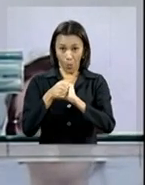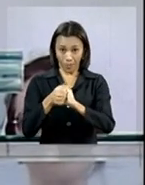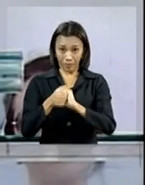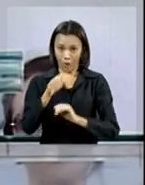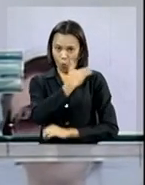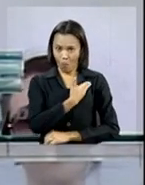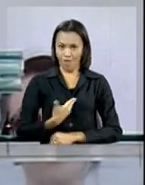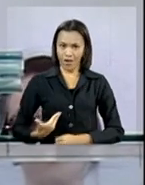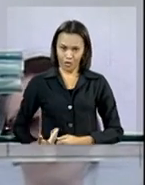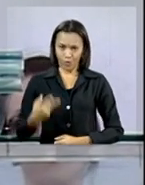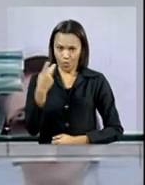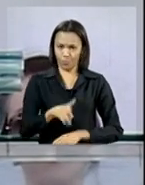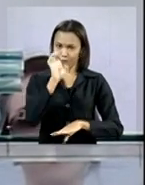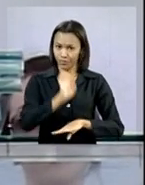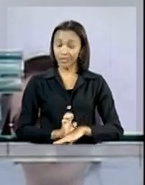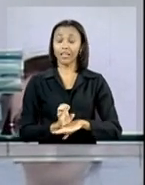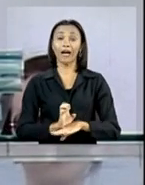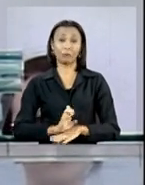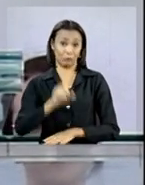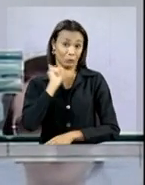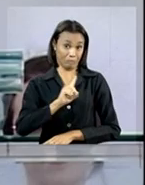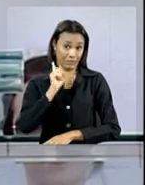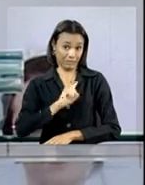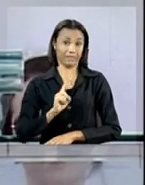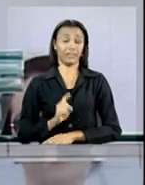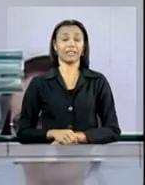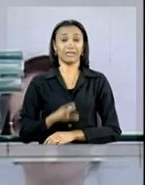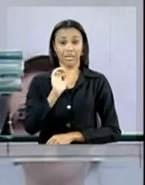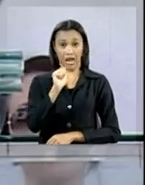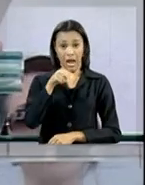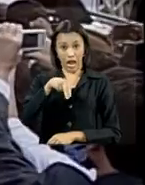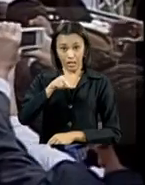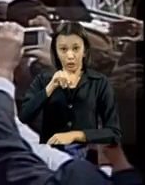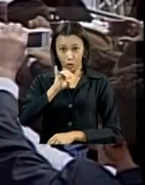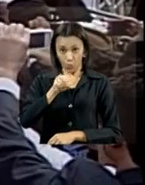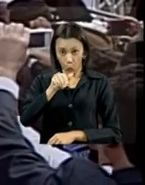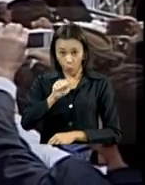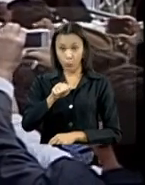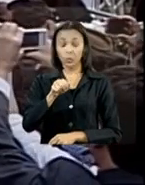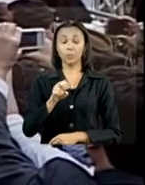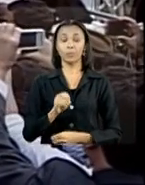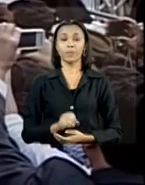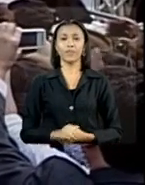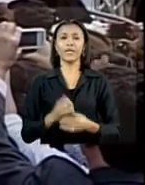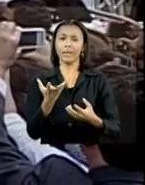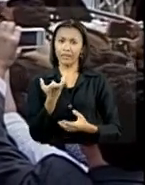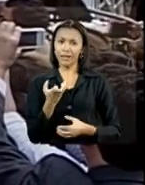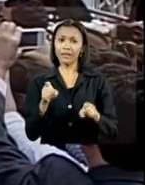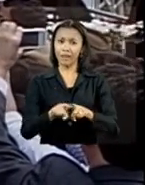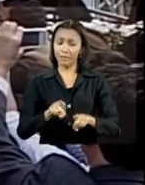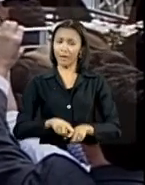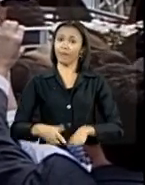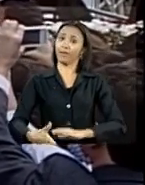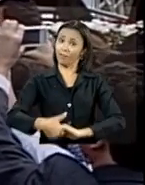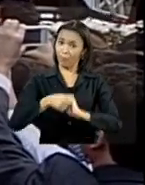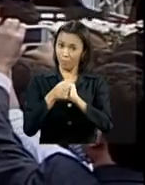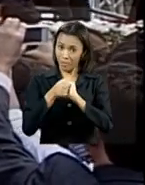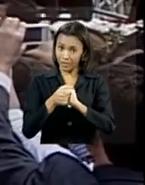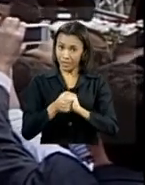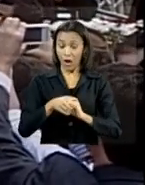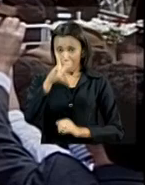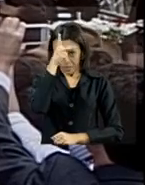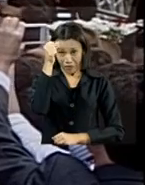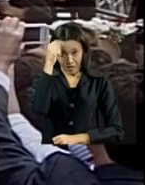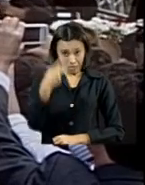o governador do Estado de Minas Gerais Antônio Anastasia queria cumprimentar o prefeito de